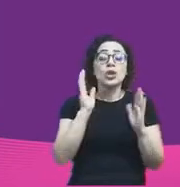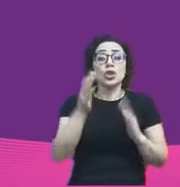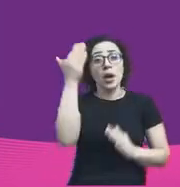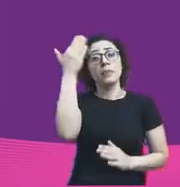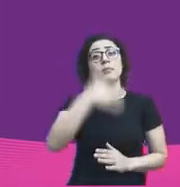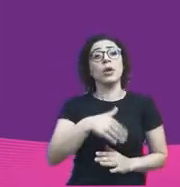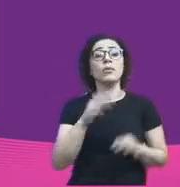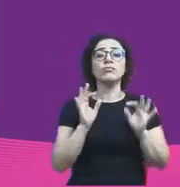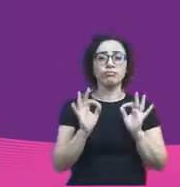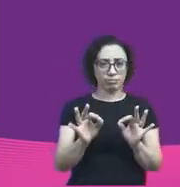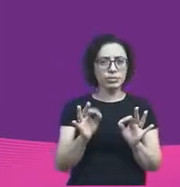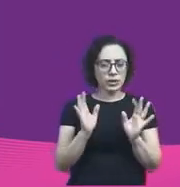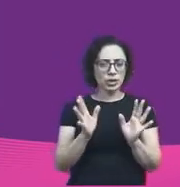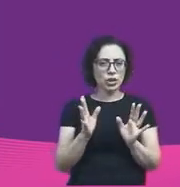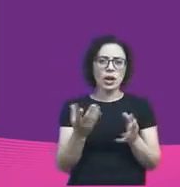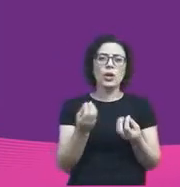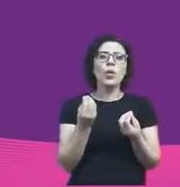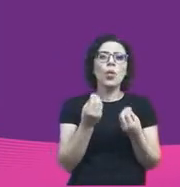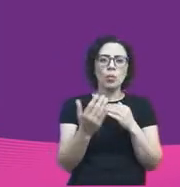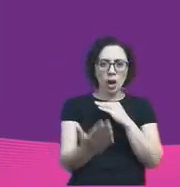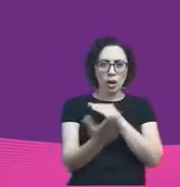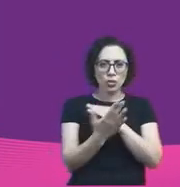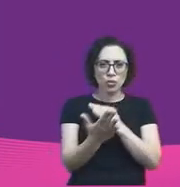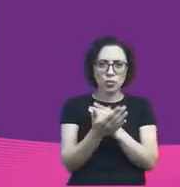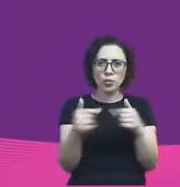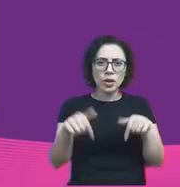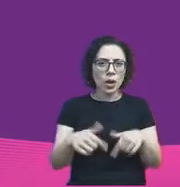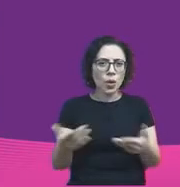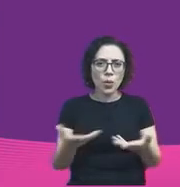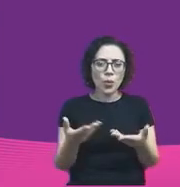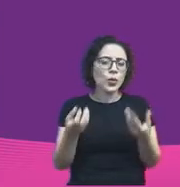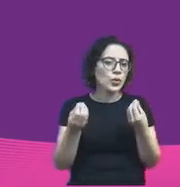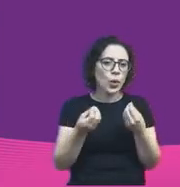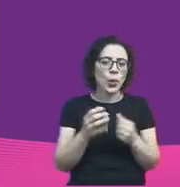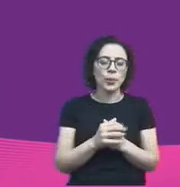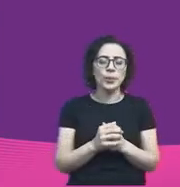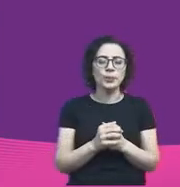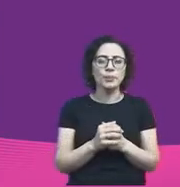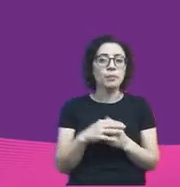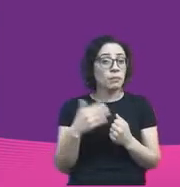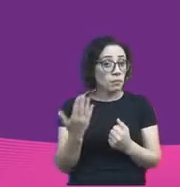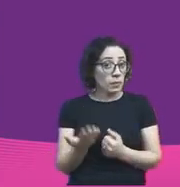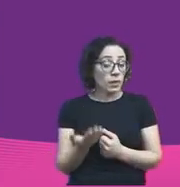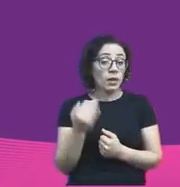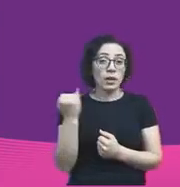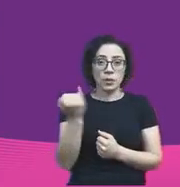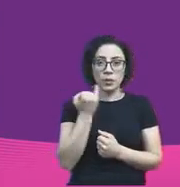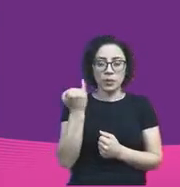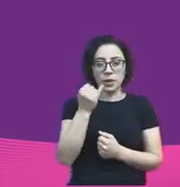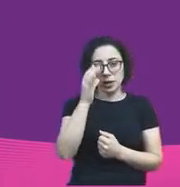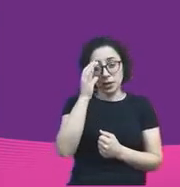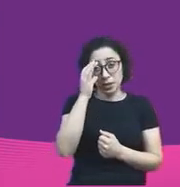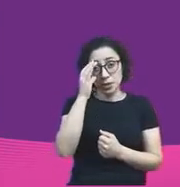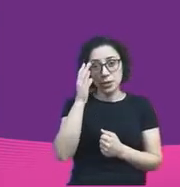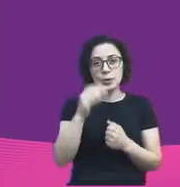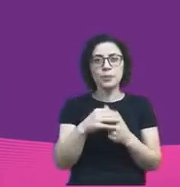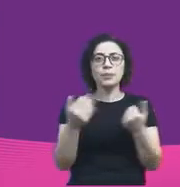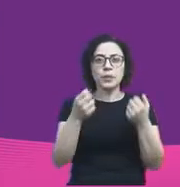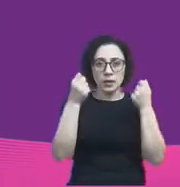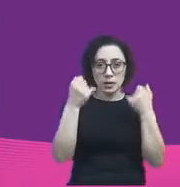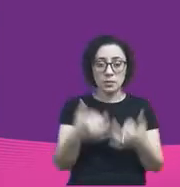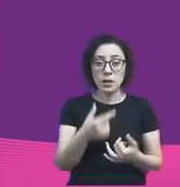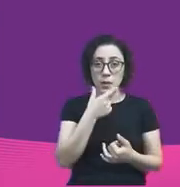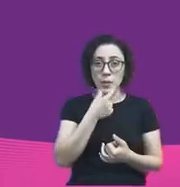pode ajudar a gente no mundo atual. É importante dizer que ele começa com uma citação do Martin Luther King, a